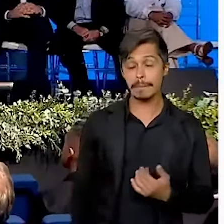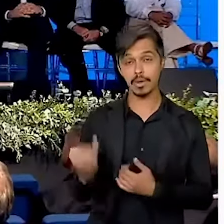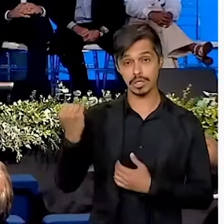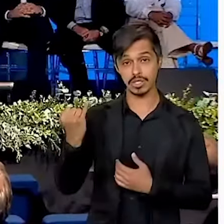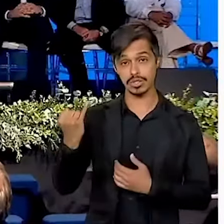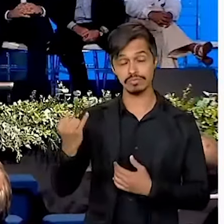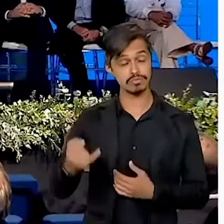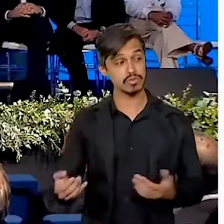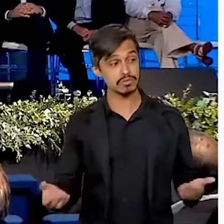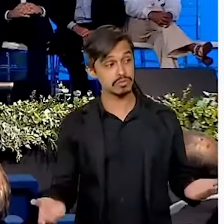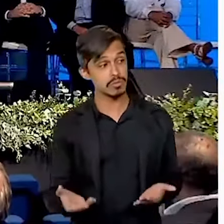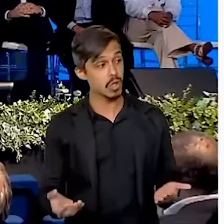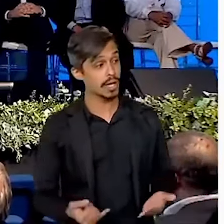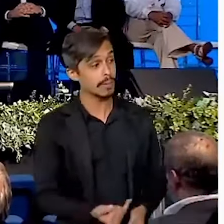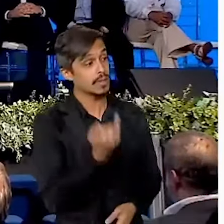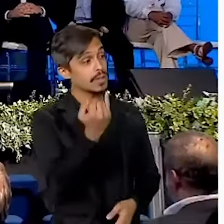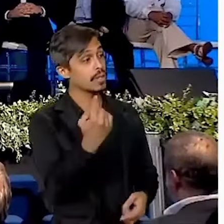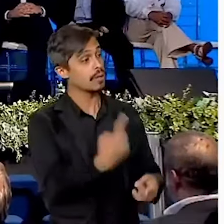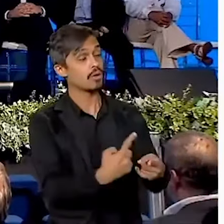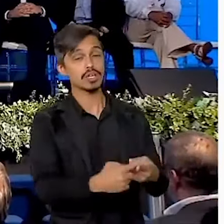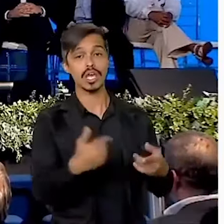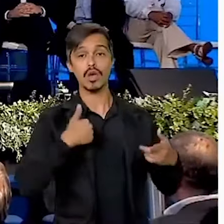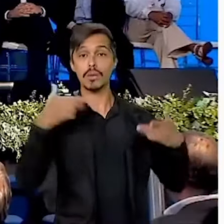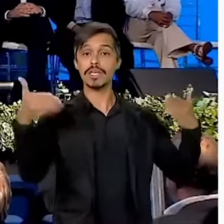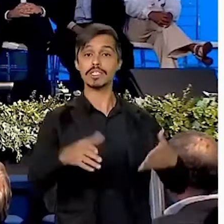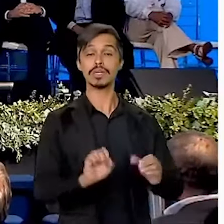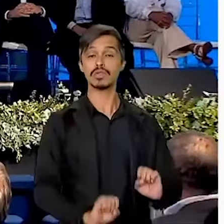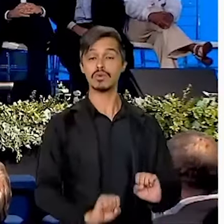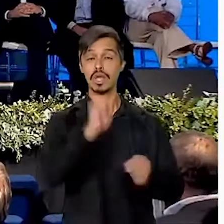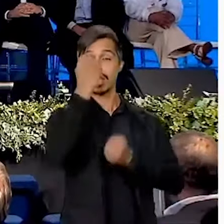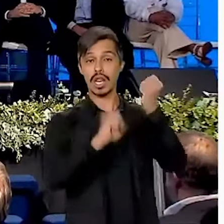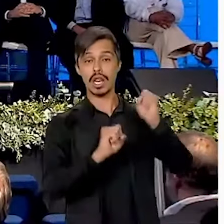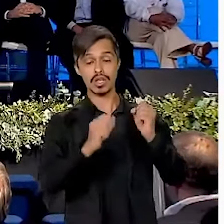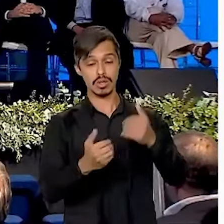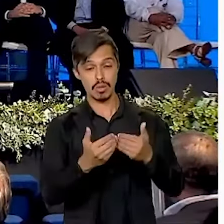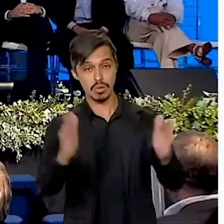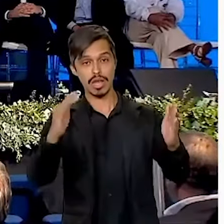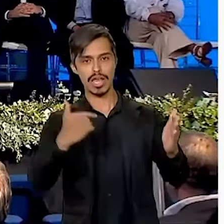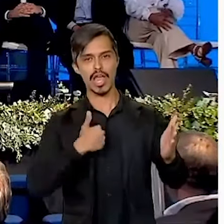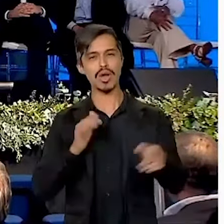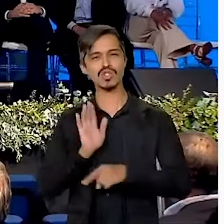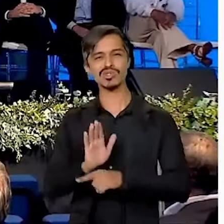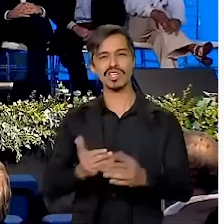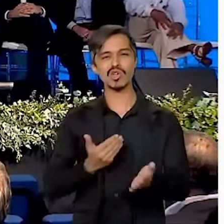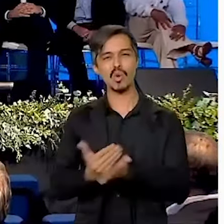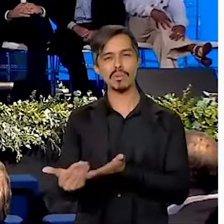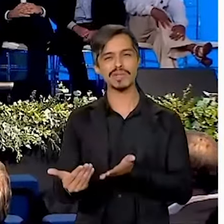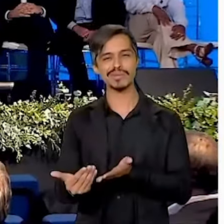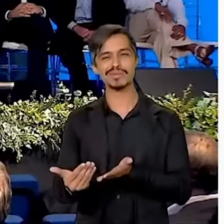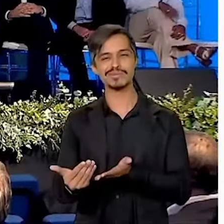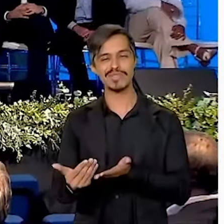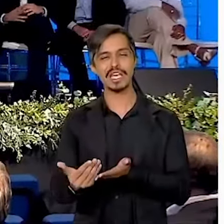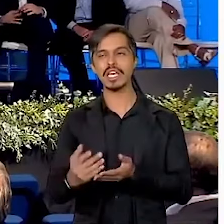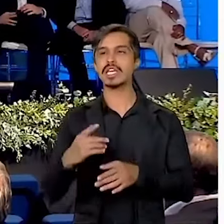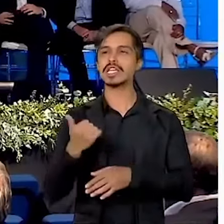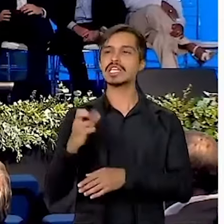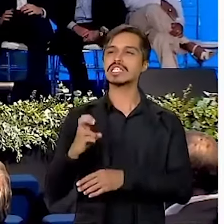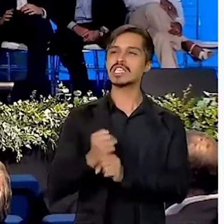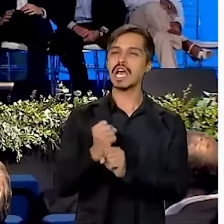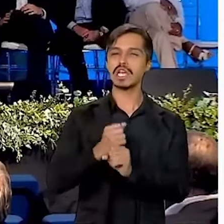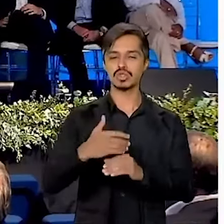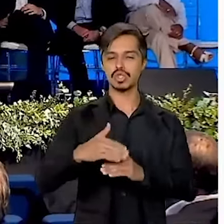muito gratificante poder participar de inauguração de uma coisa que eu ajudei a começar. E depois de 15 anos eu volto